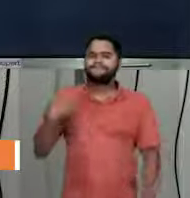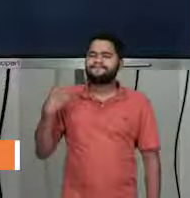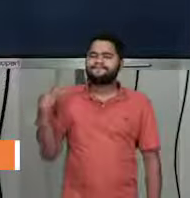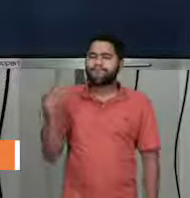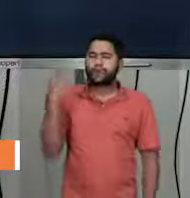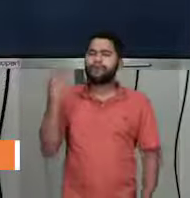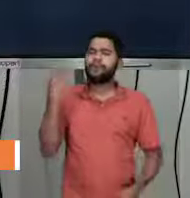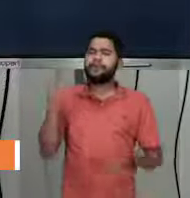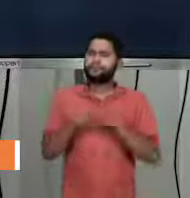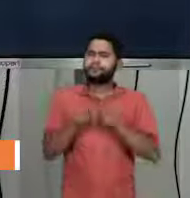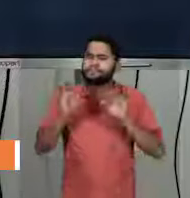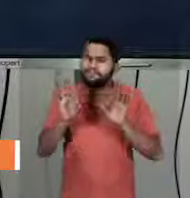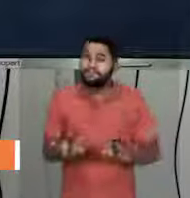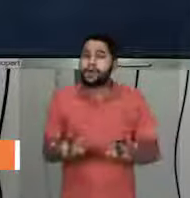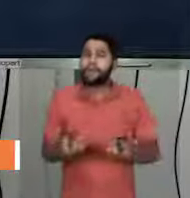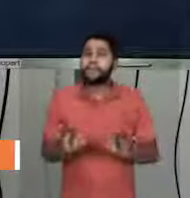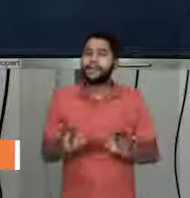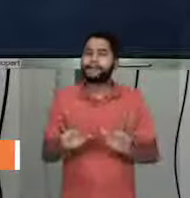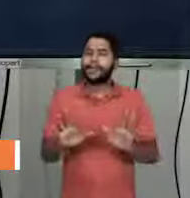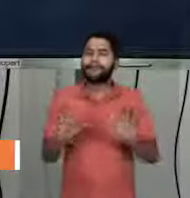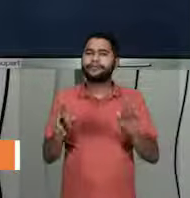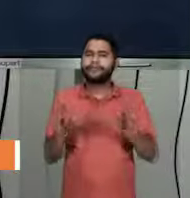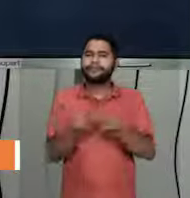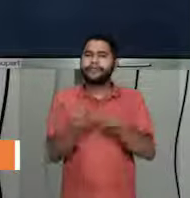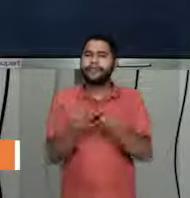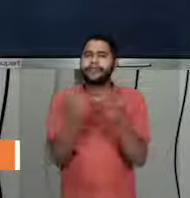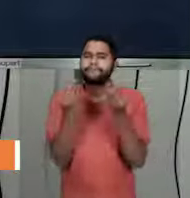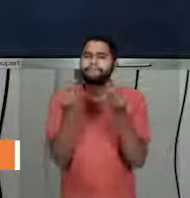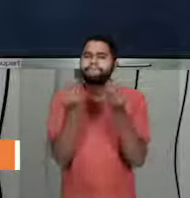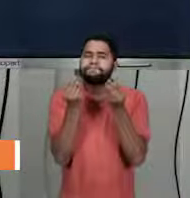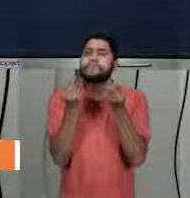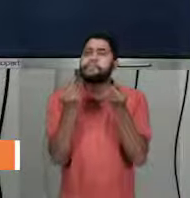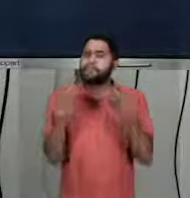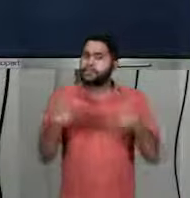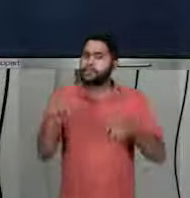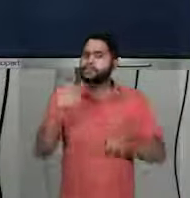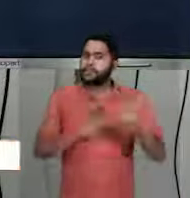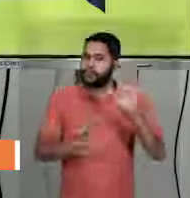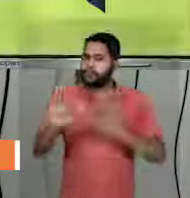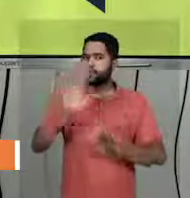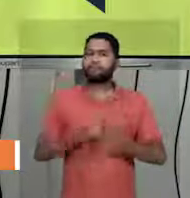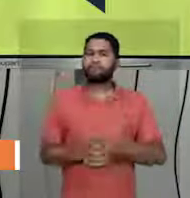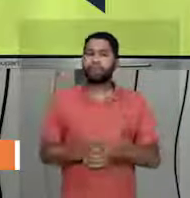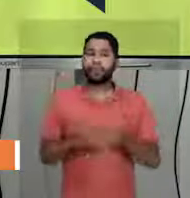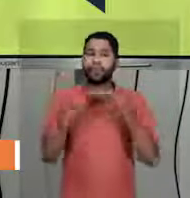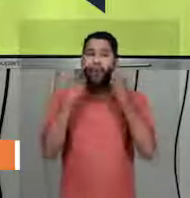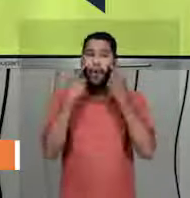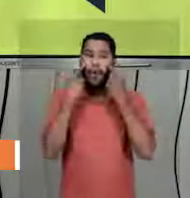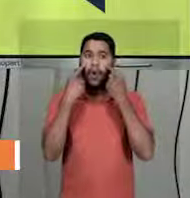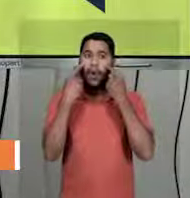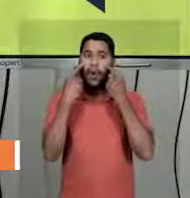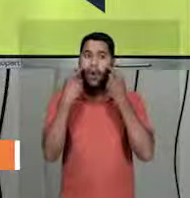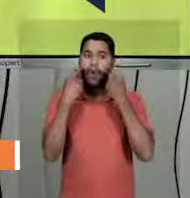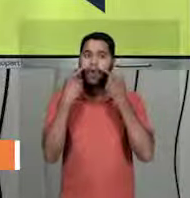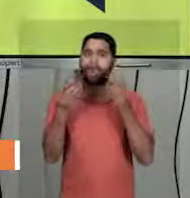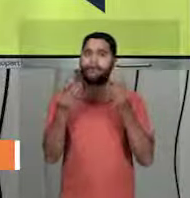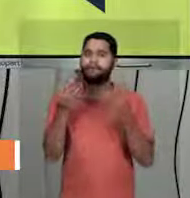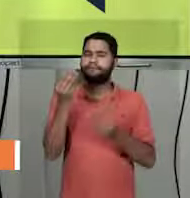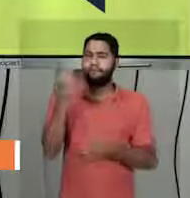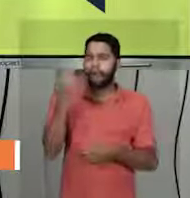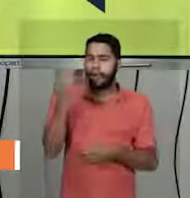precisão, mas de uma delicadeza que requer muitos cuidados. Os olhos são órgãos muito frágeis,